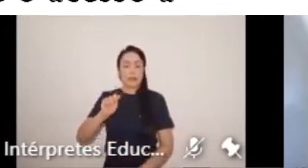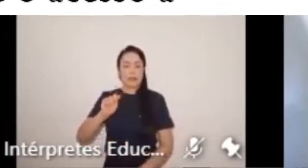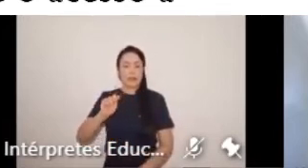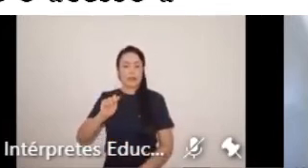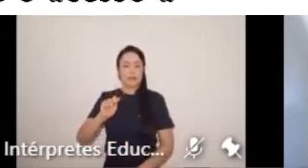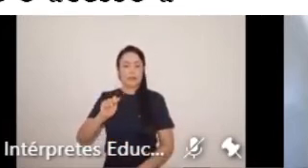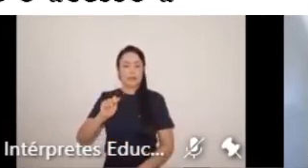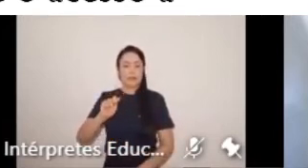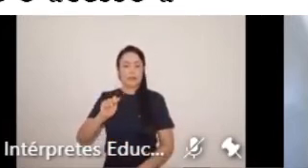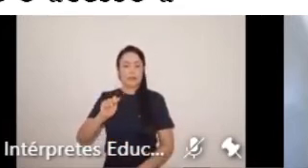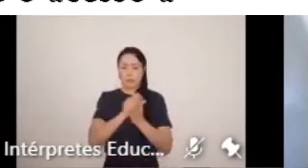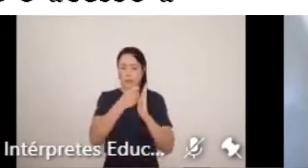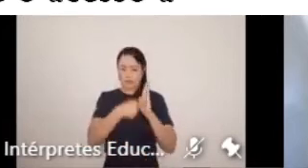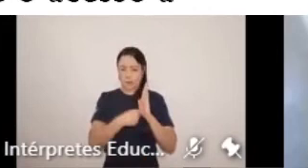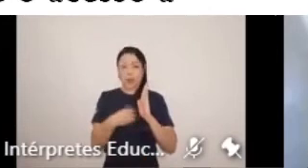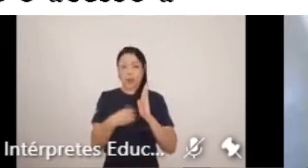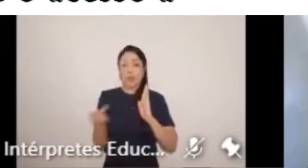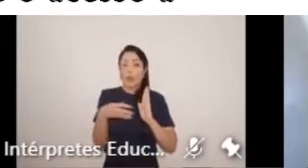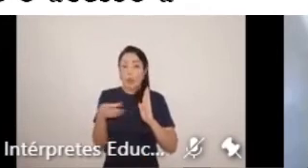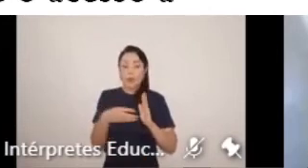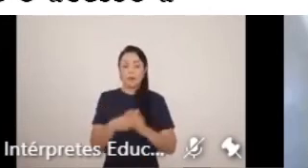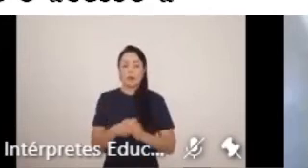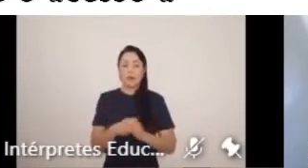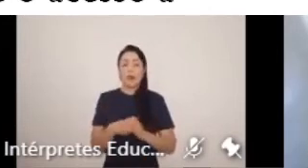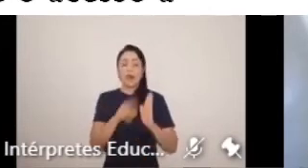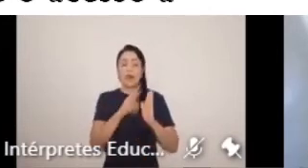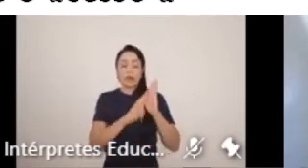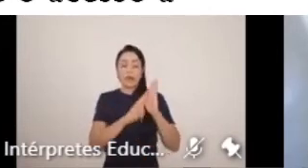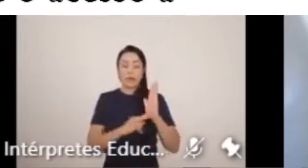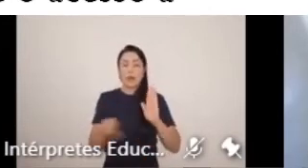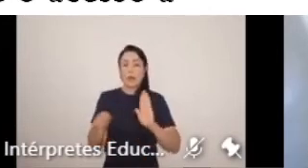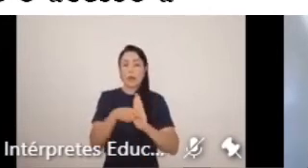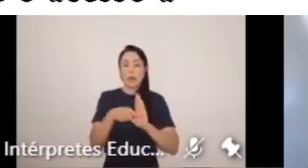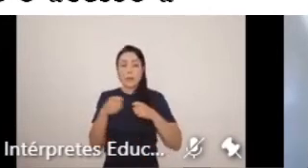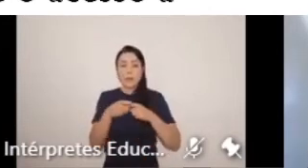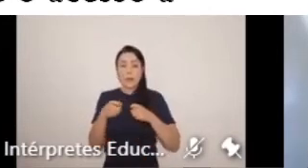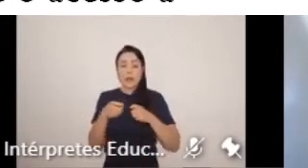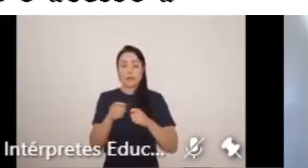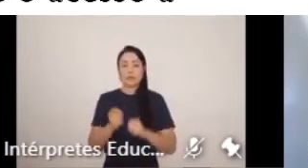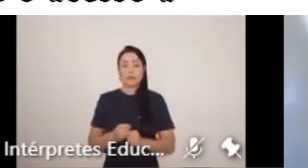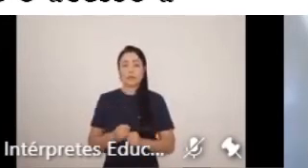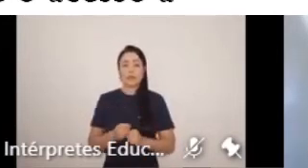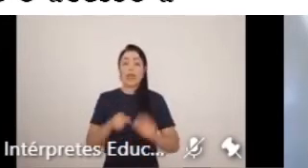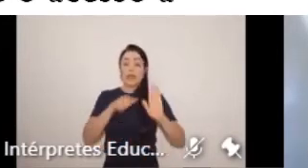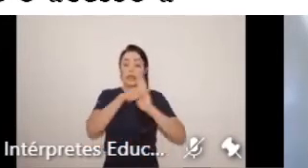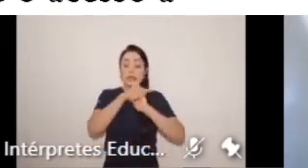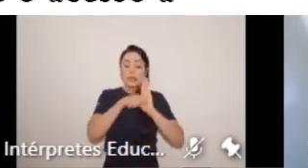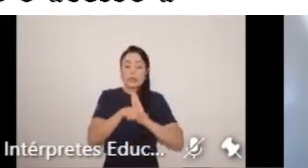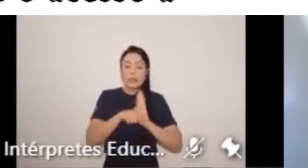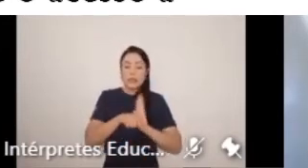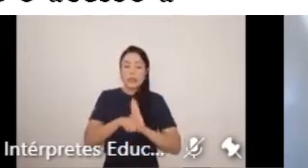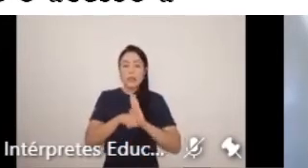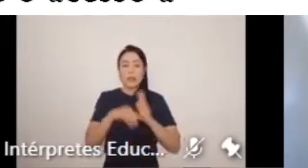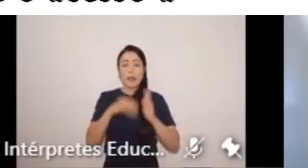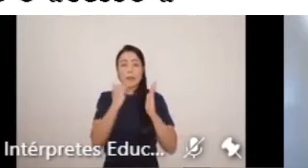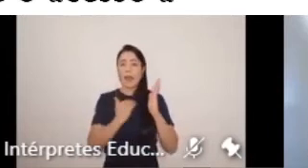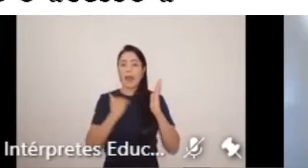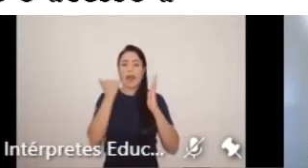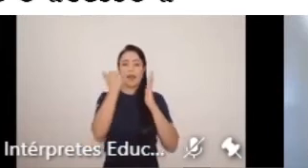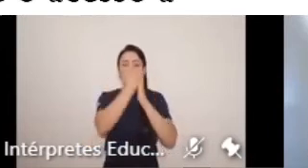relatórios circunstanciados dos médicos, exames complementares, né, tanto para análise das